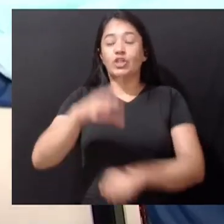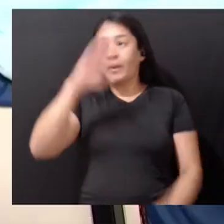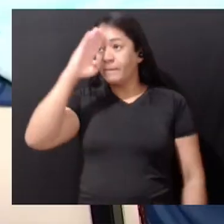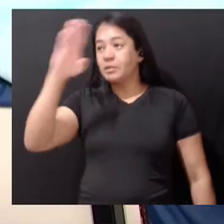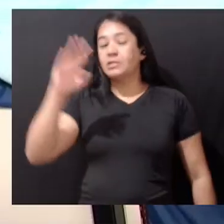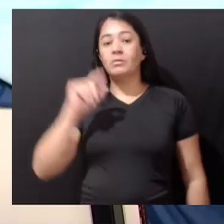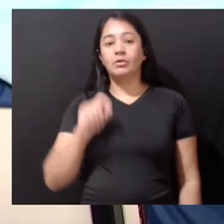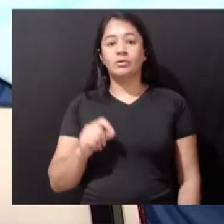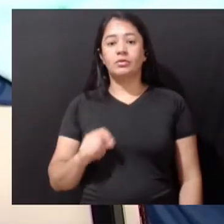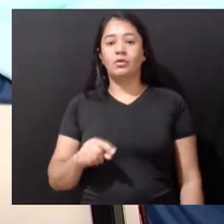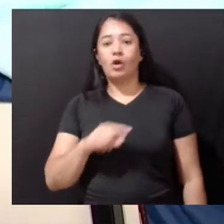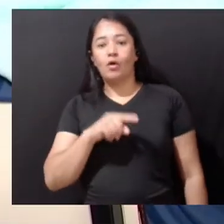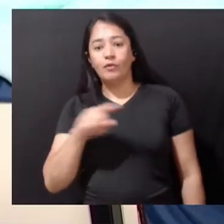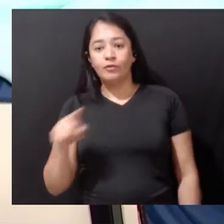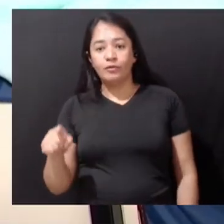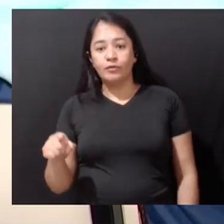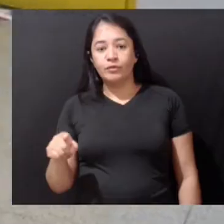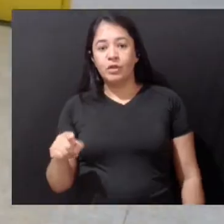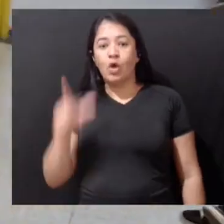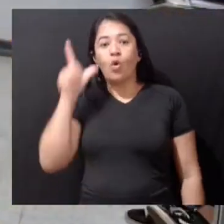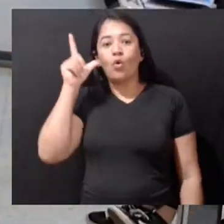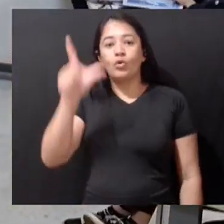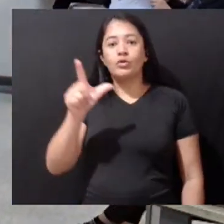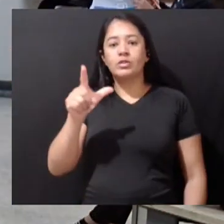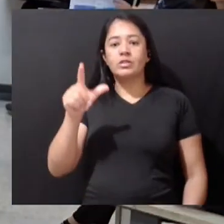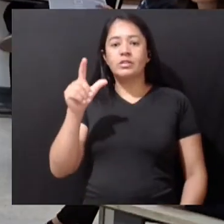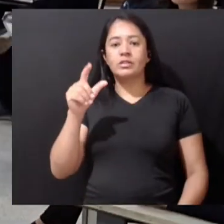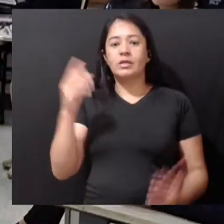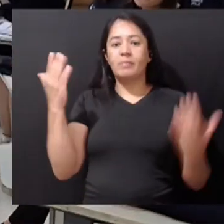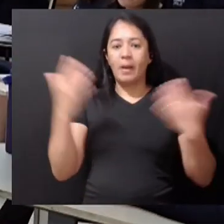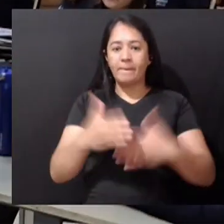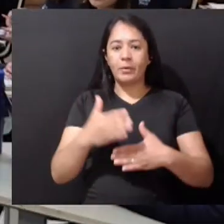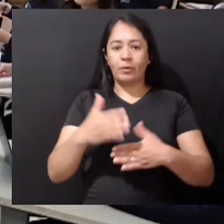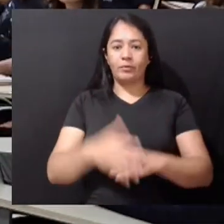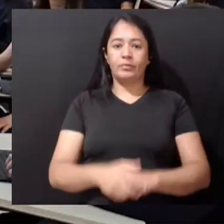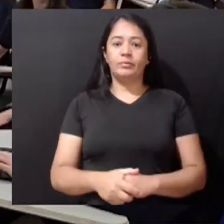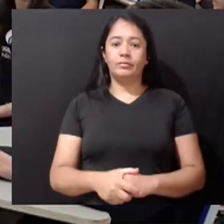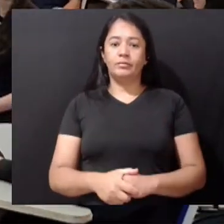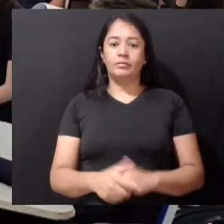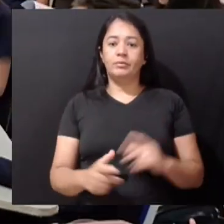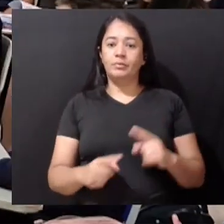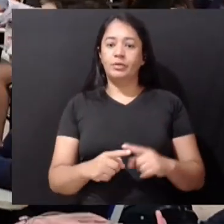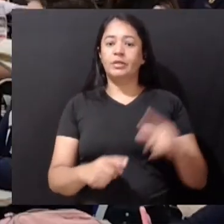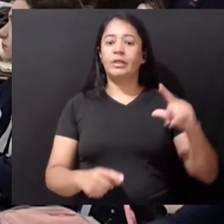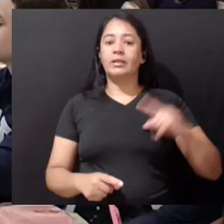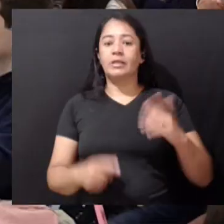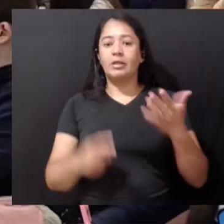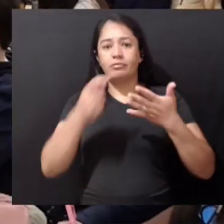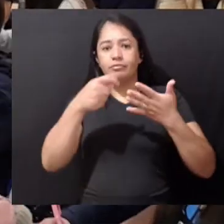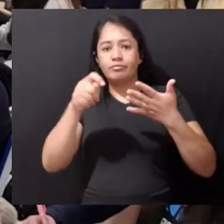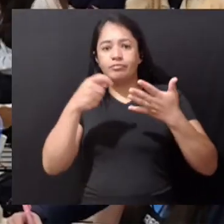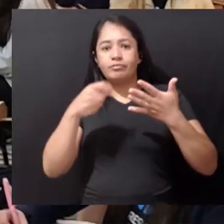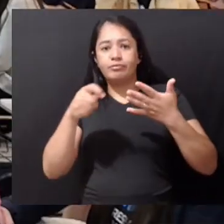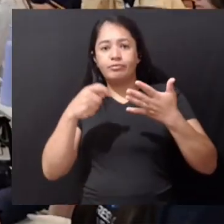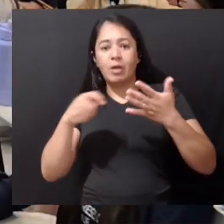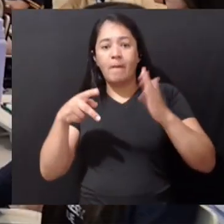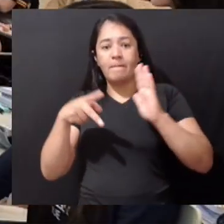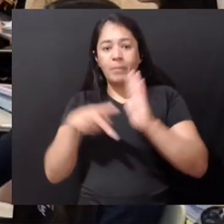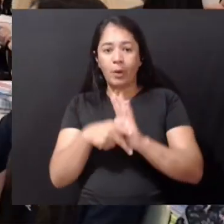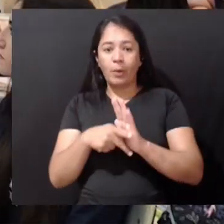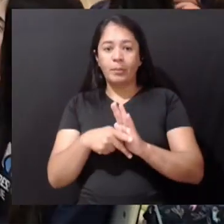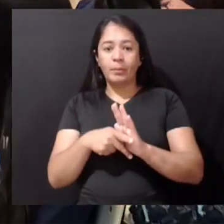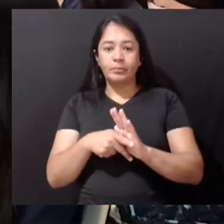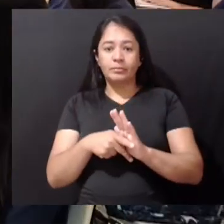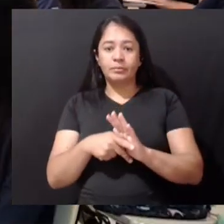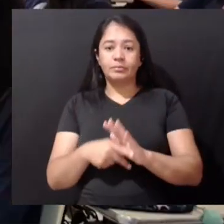você consiga completar a prova inteira, né? Porque ela tem uma correção muito específica, considerando muita